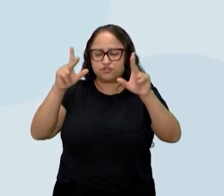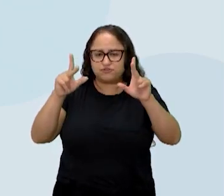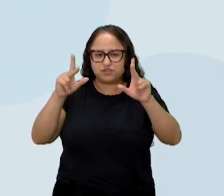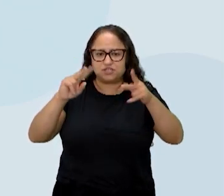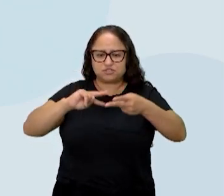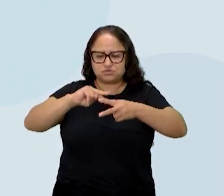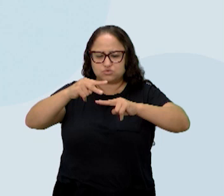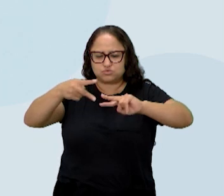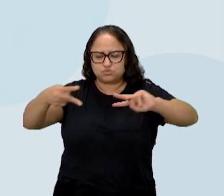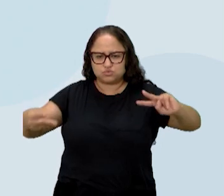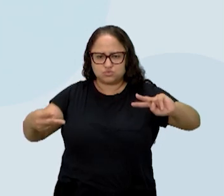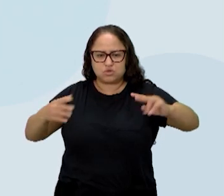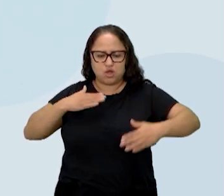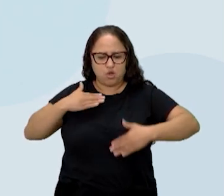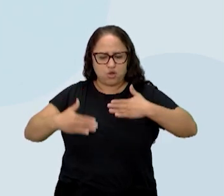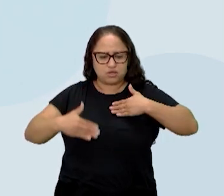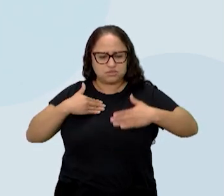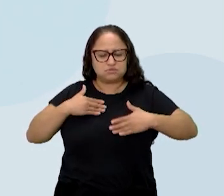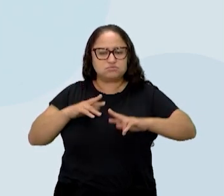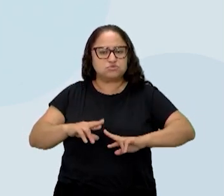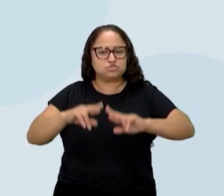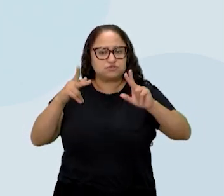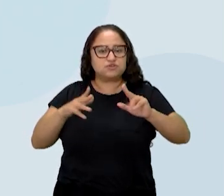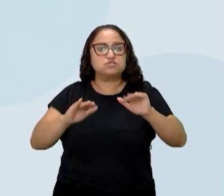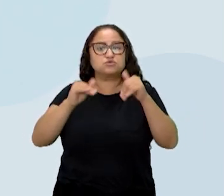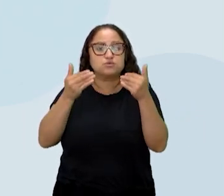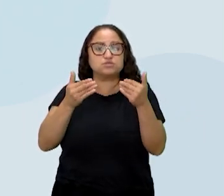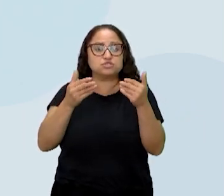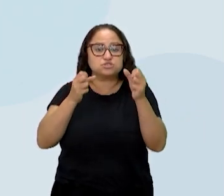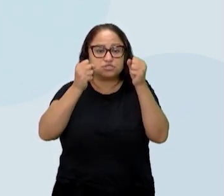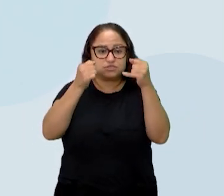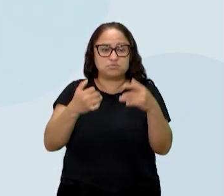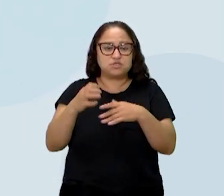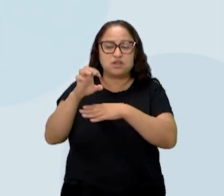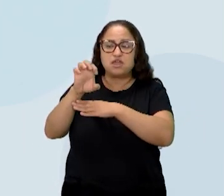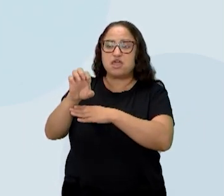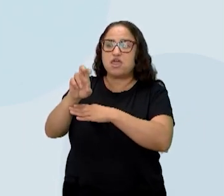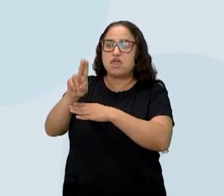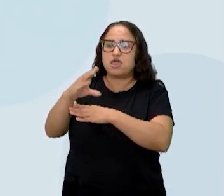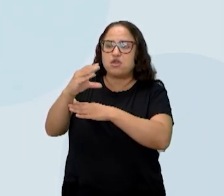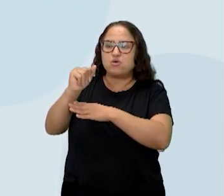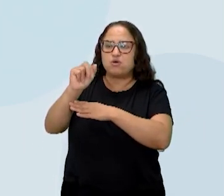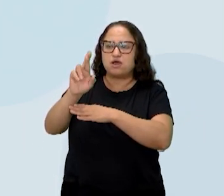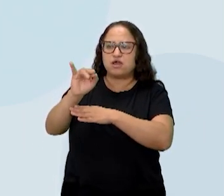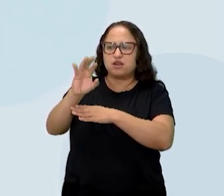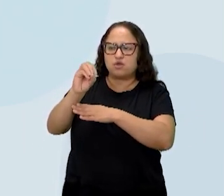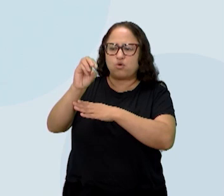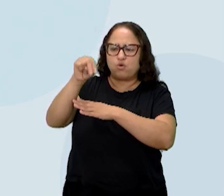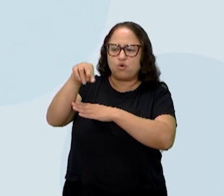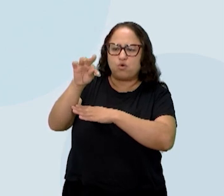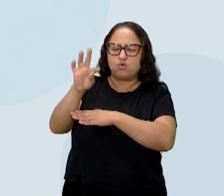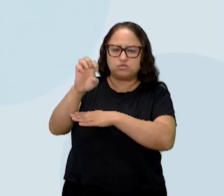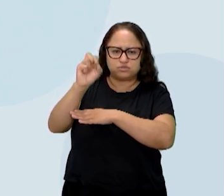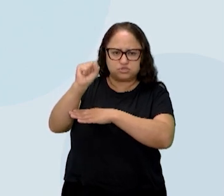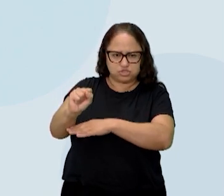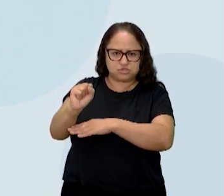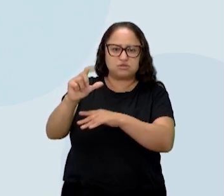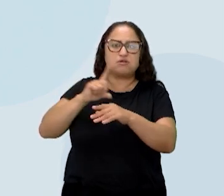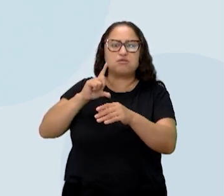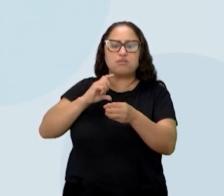em organismos diferentes. Então, quando a gente fala aí dos eucariontes, ou seja, aqueles que apresentam